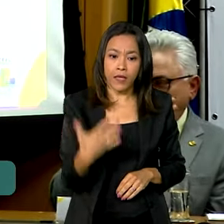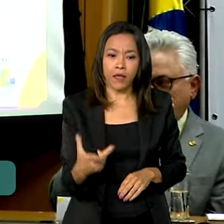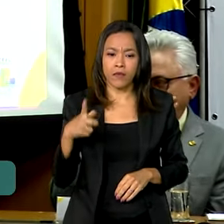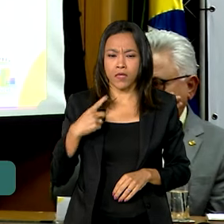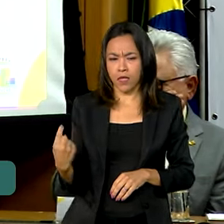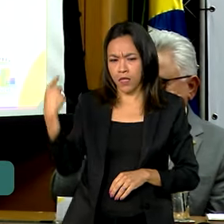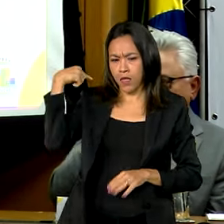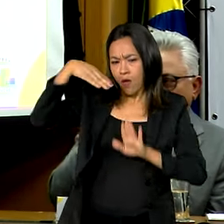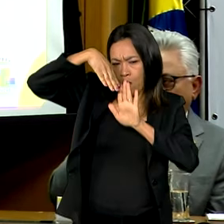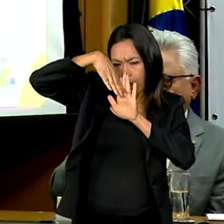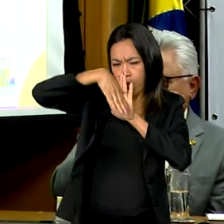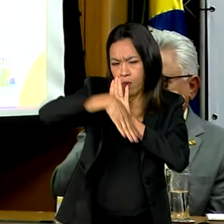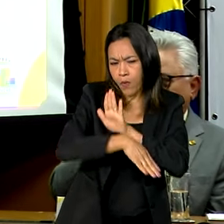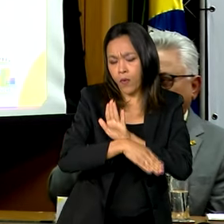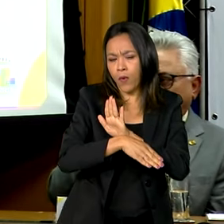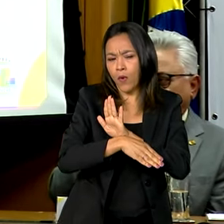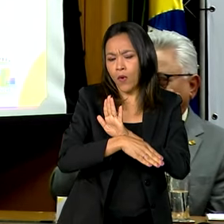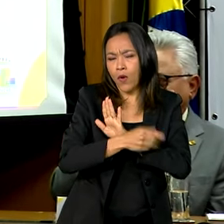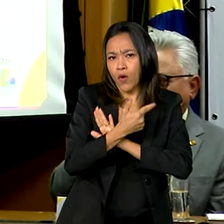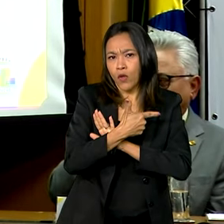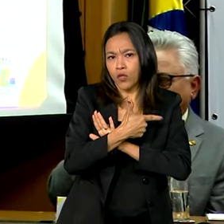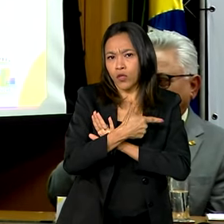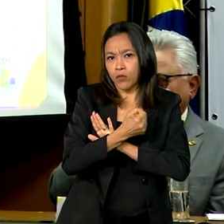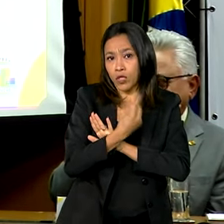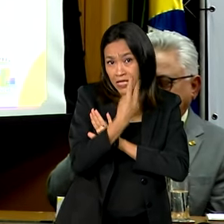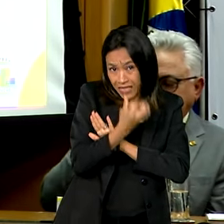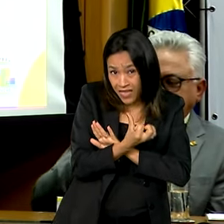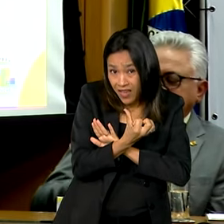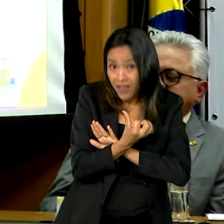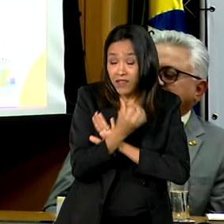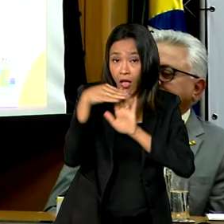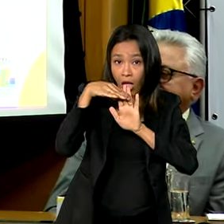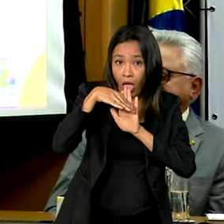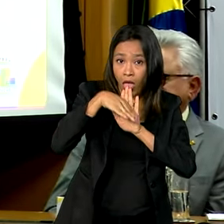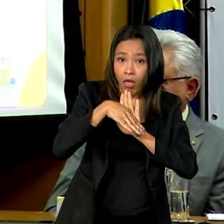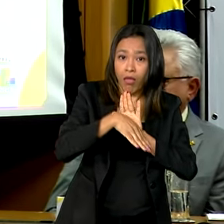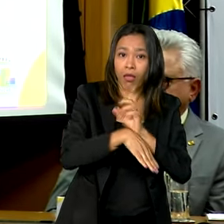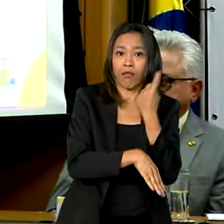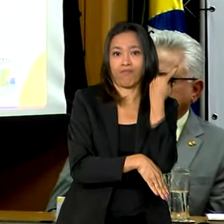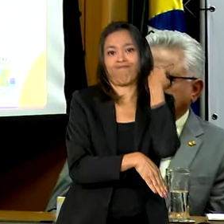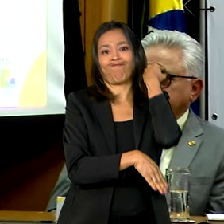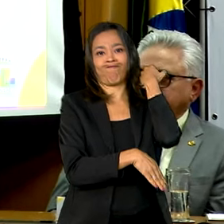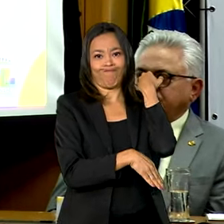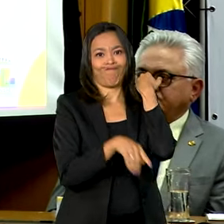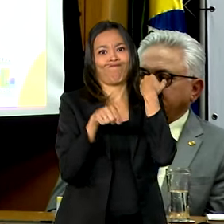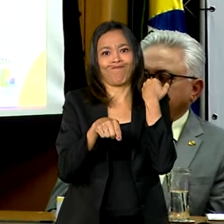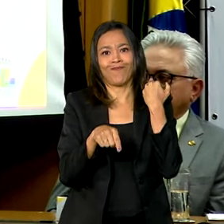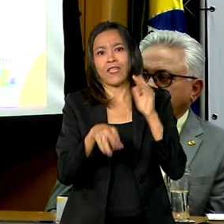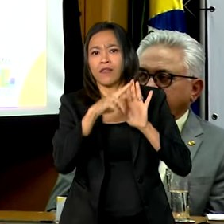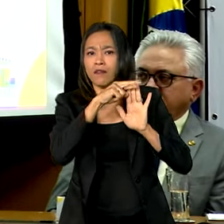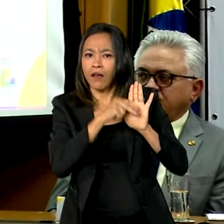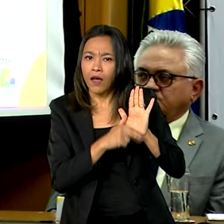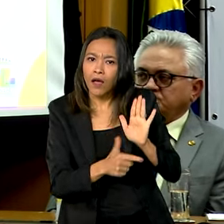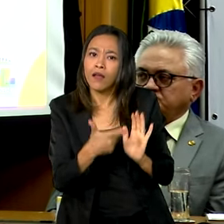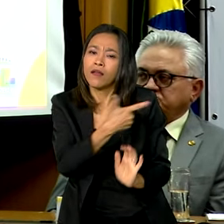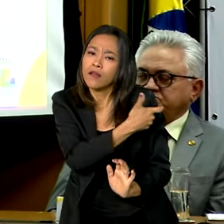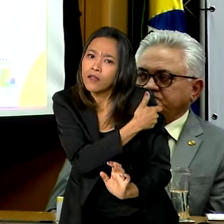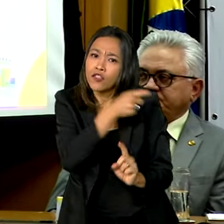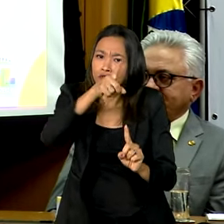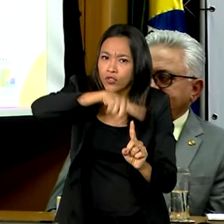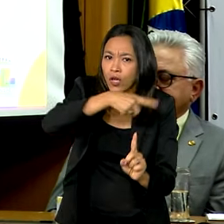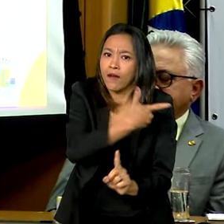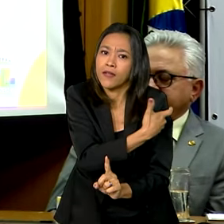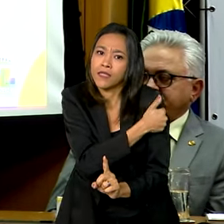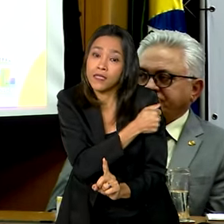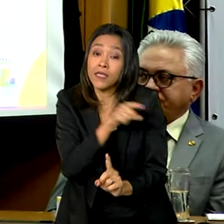de 2016, que ela vinha caindo vertiginosamente para praticamente todos os imunobiológicos, risco de